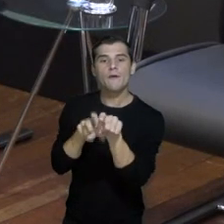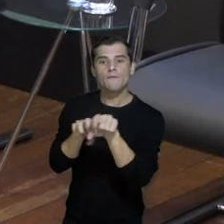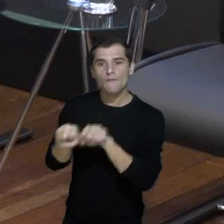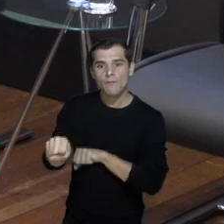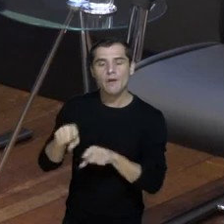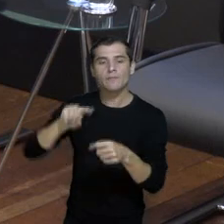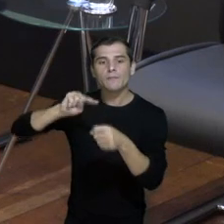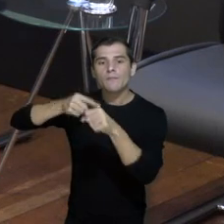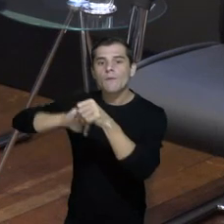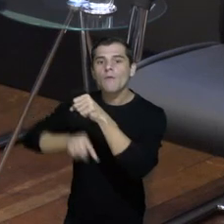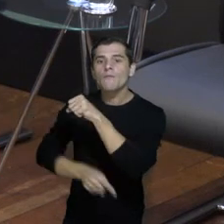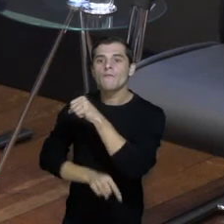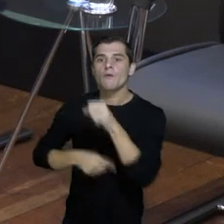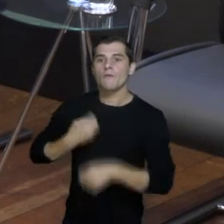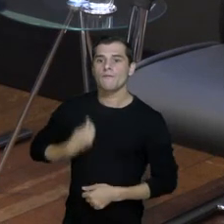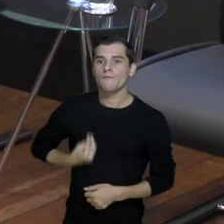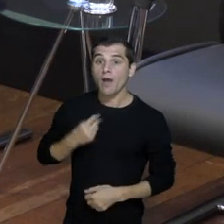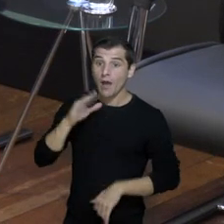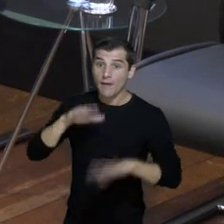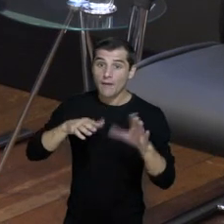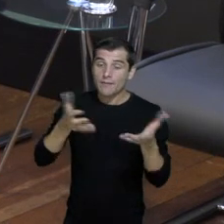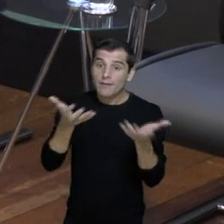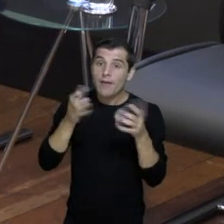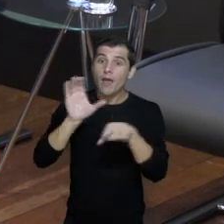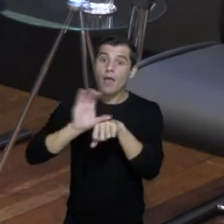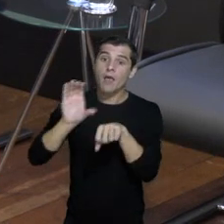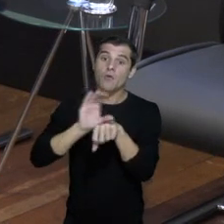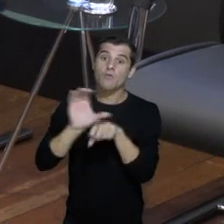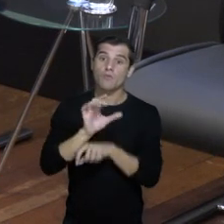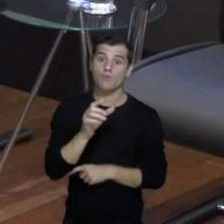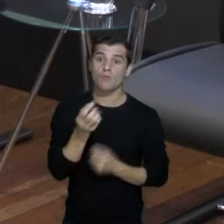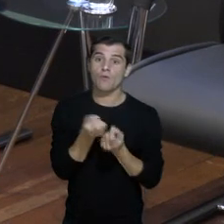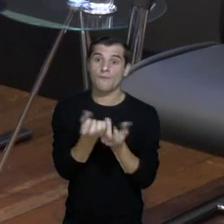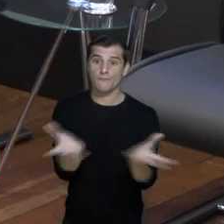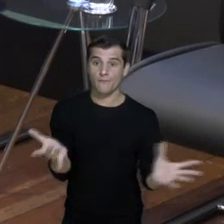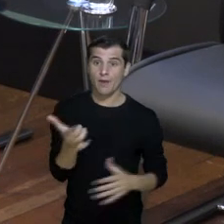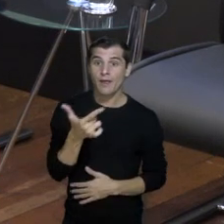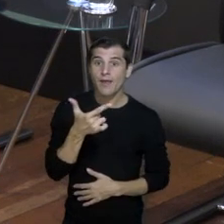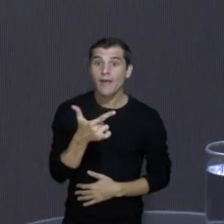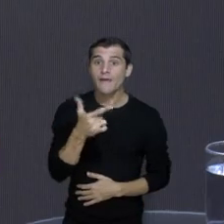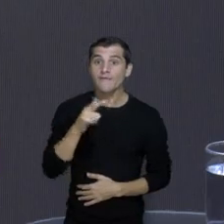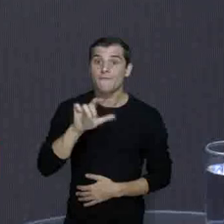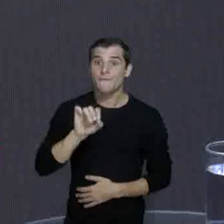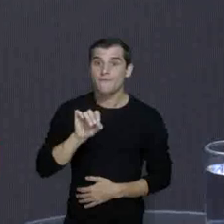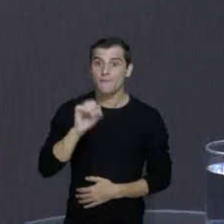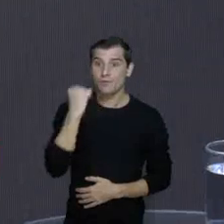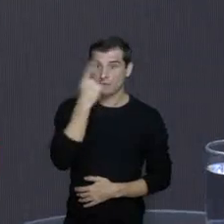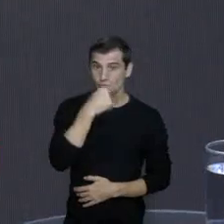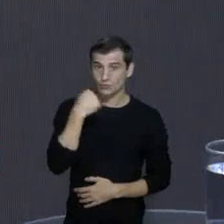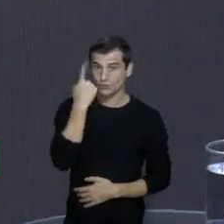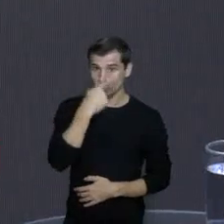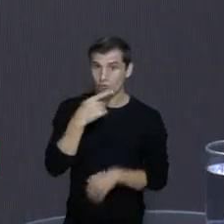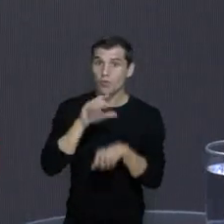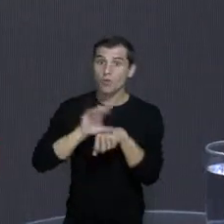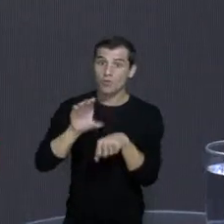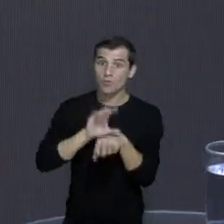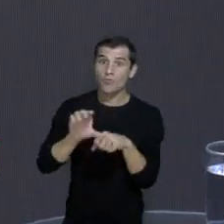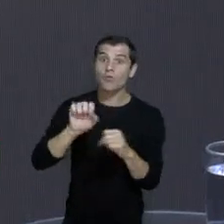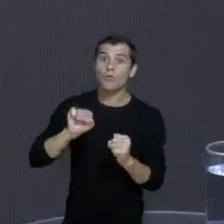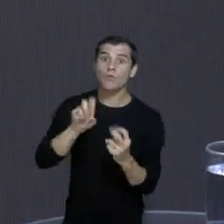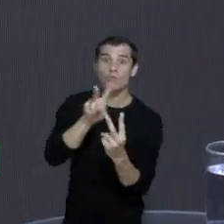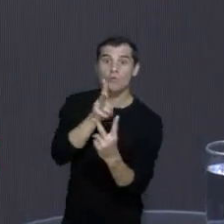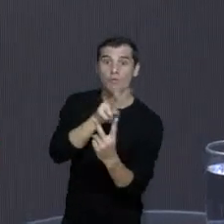né de em princípio de 20 horas né que é é a nossa ideia de fazermos uma formação de 20 horas eh híbrida E